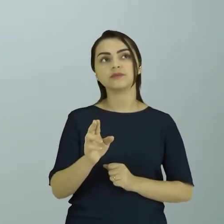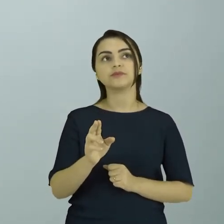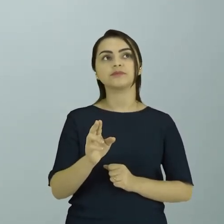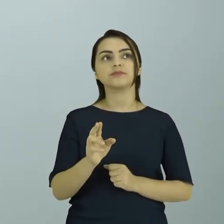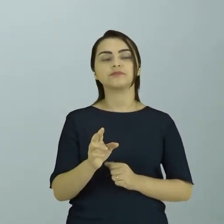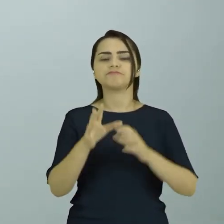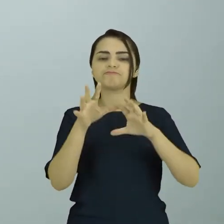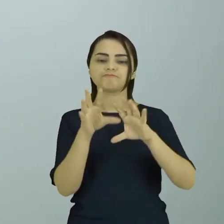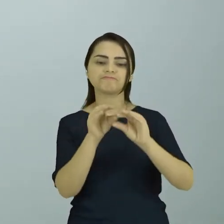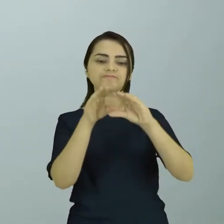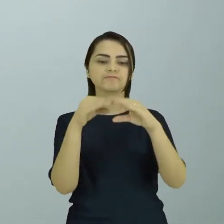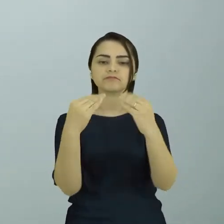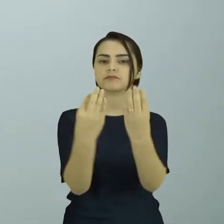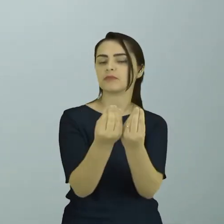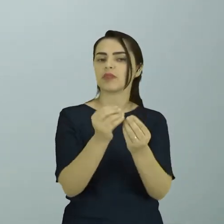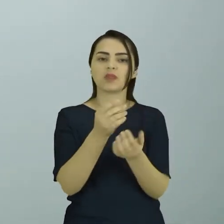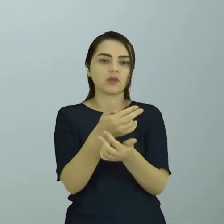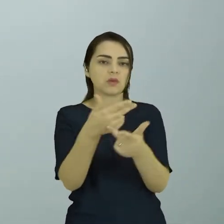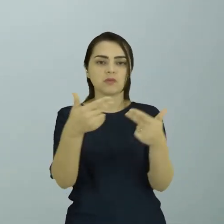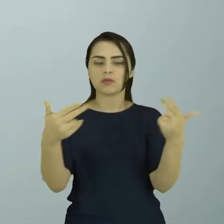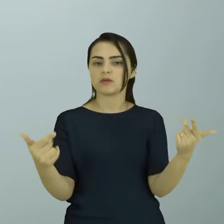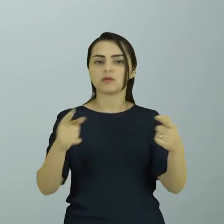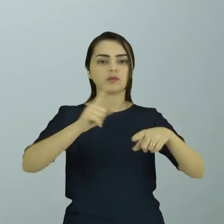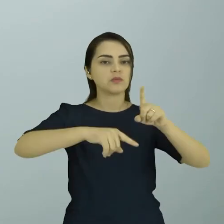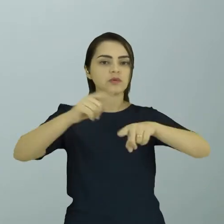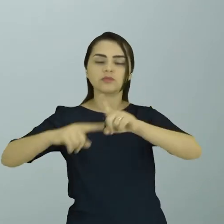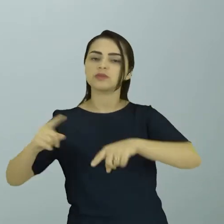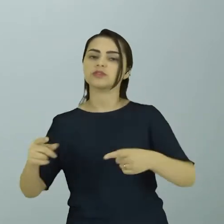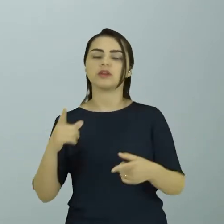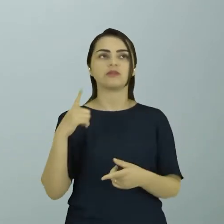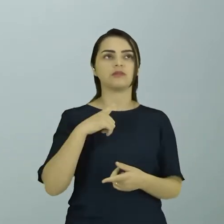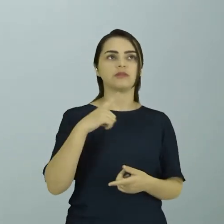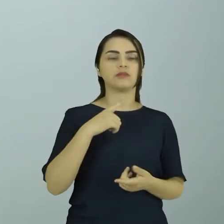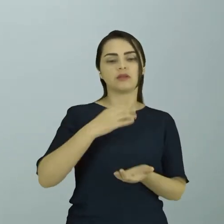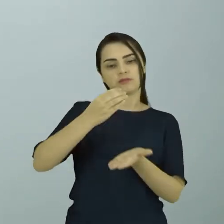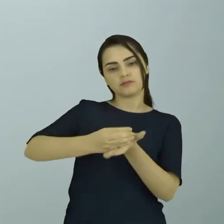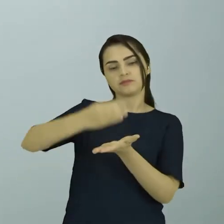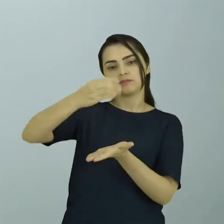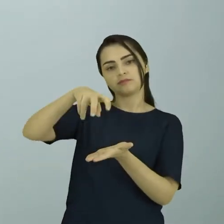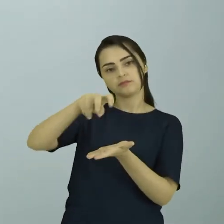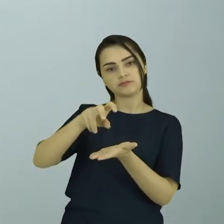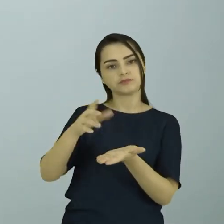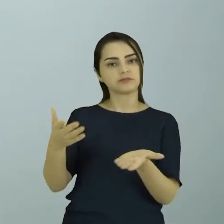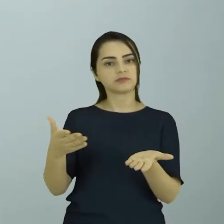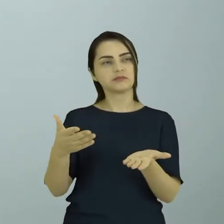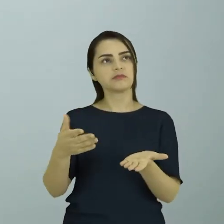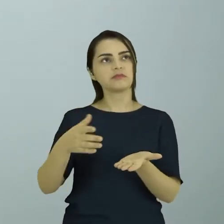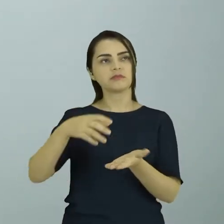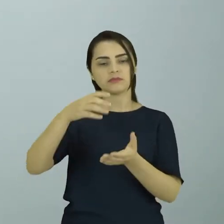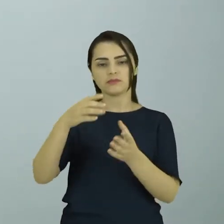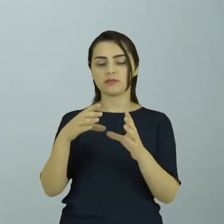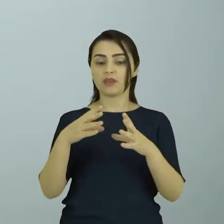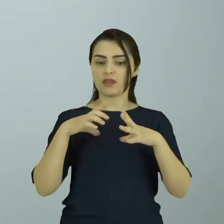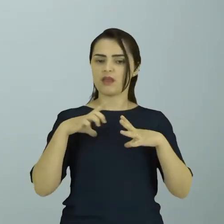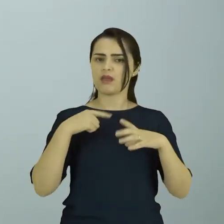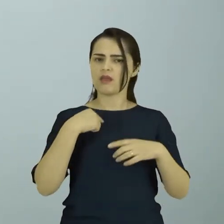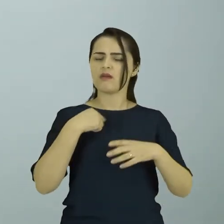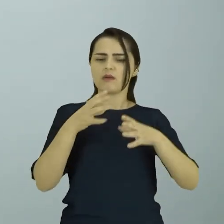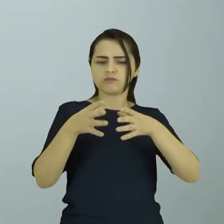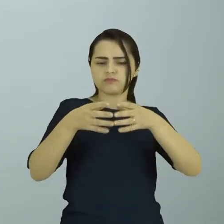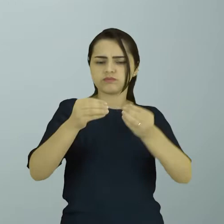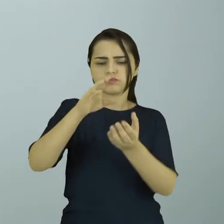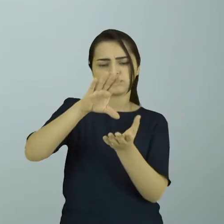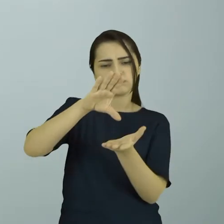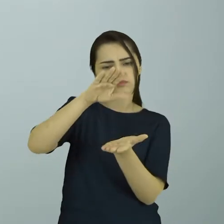algum objeto. Aqui nós temos uma latinha. Quando eu pego essa latinha e eu amasso